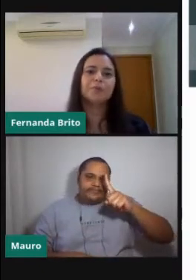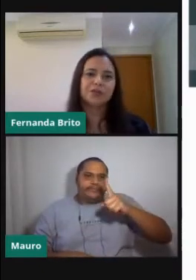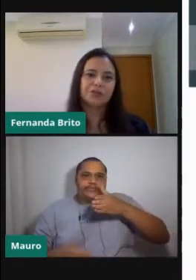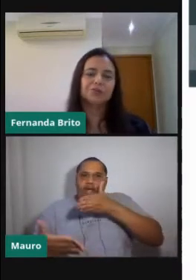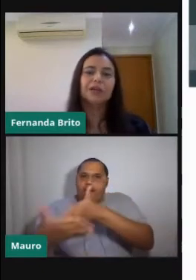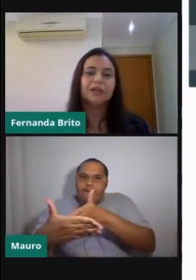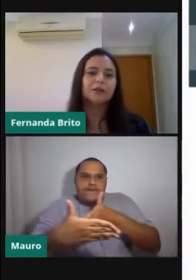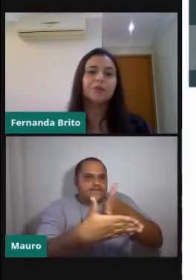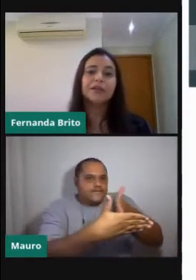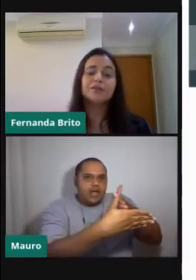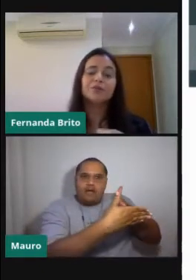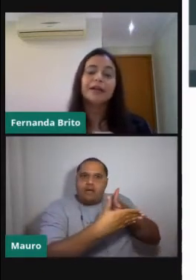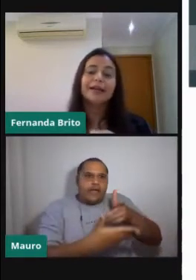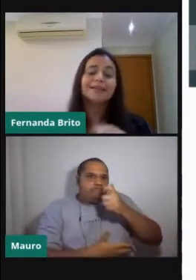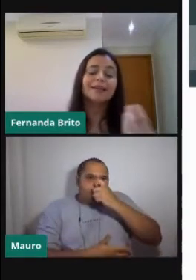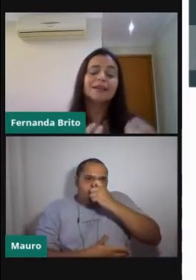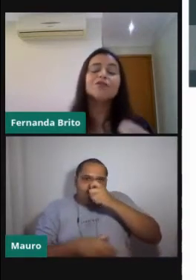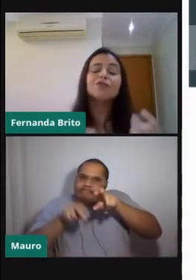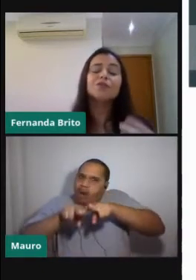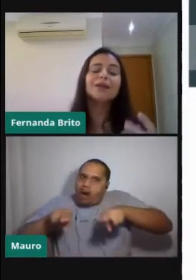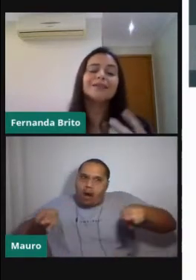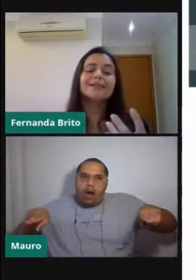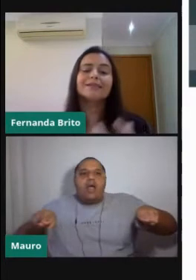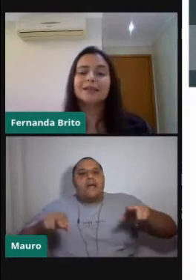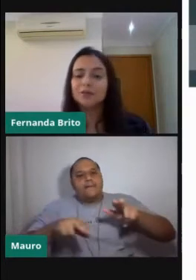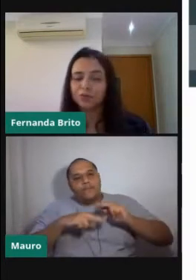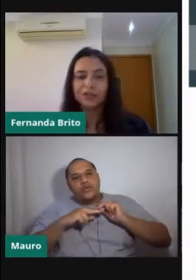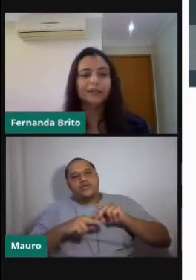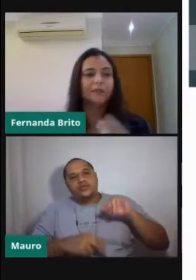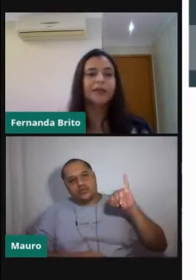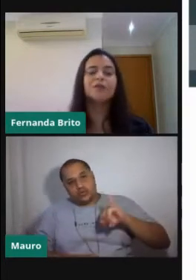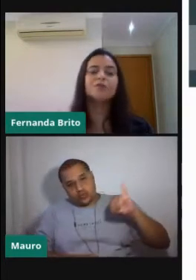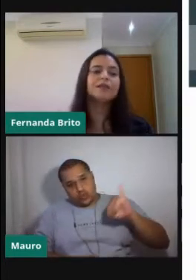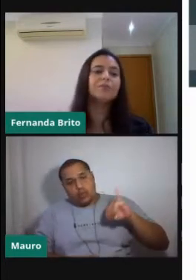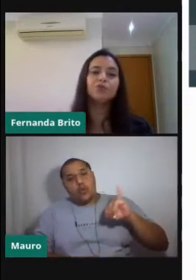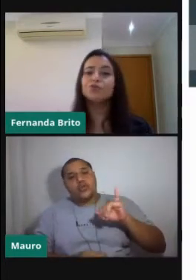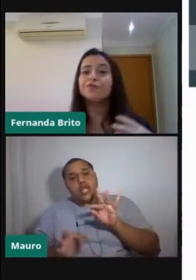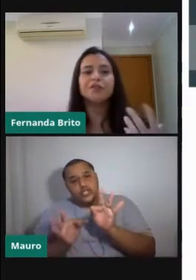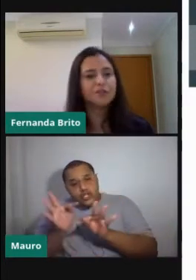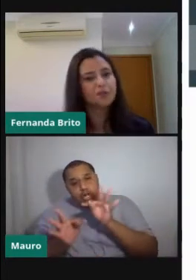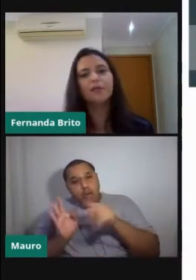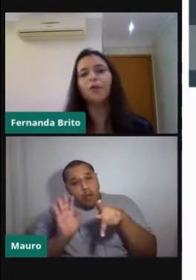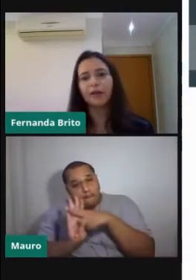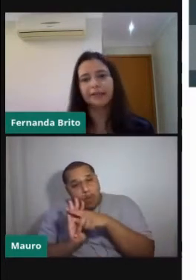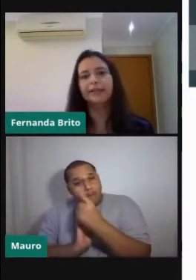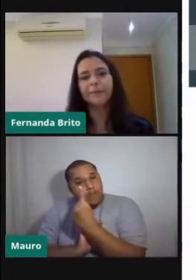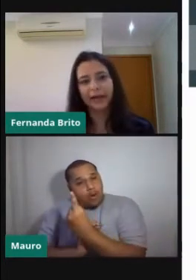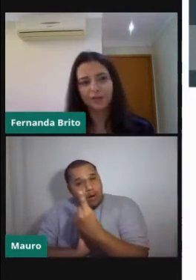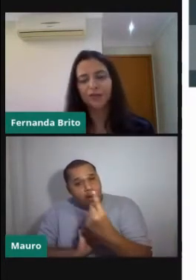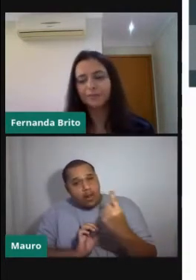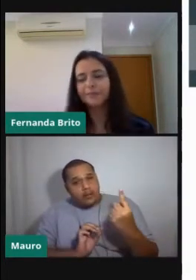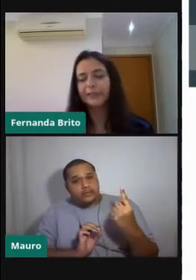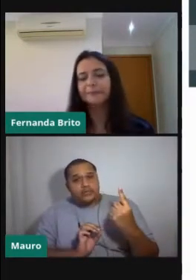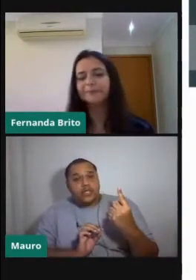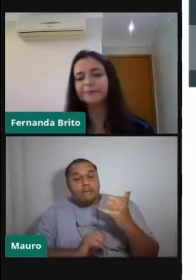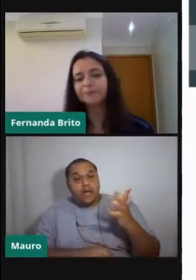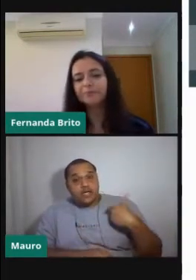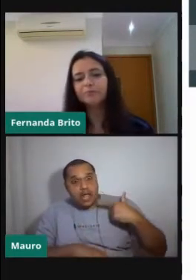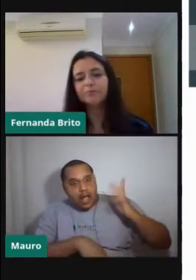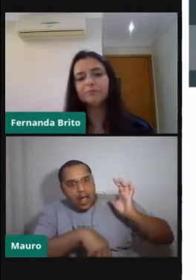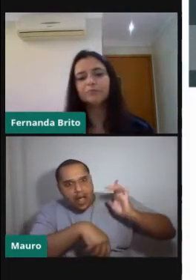muito comprometido. Então, por isso, essa individualização dos tratamentos é muito difícil de ser colocada na prática,